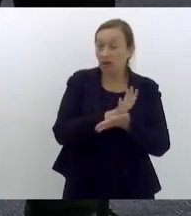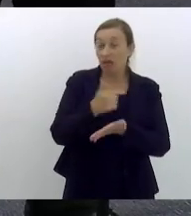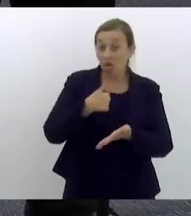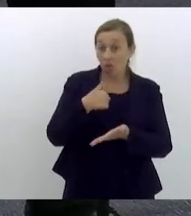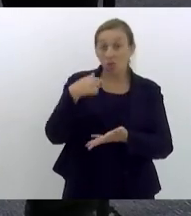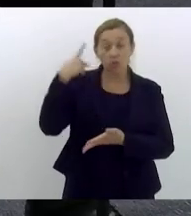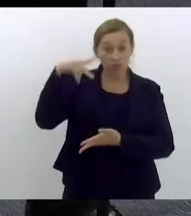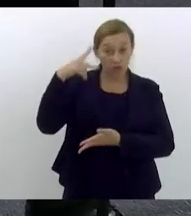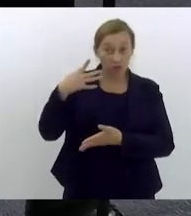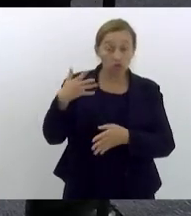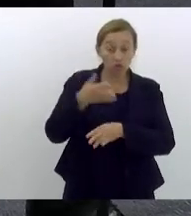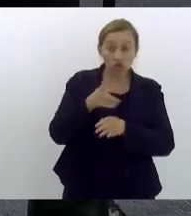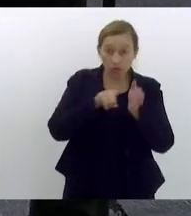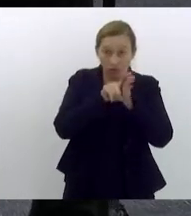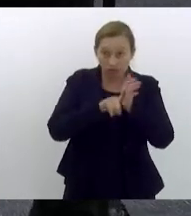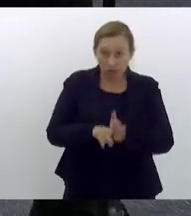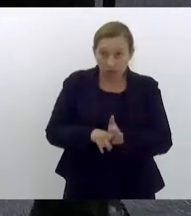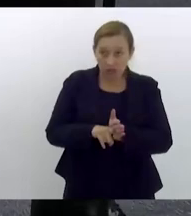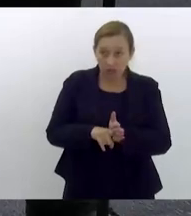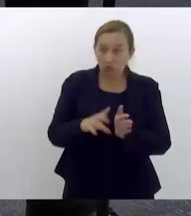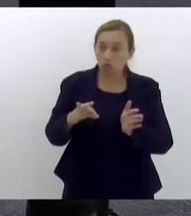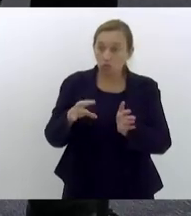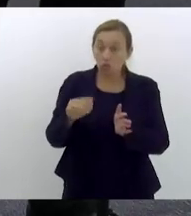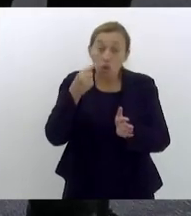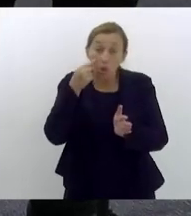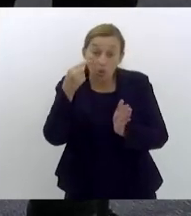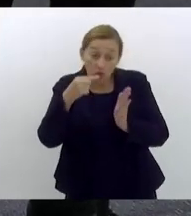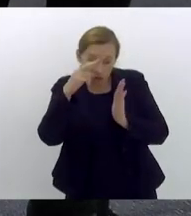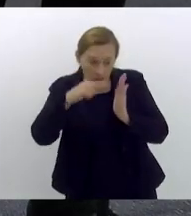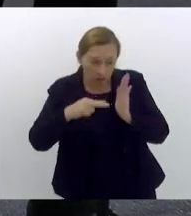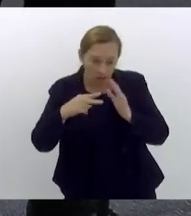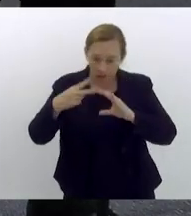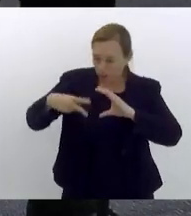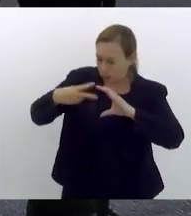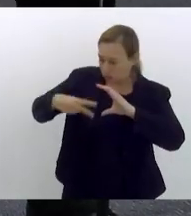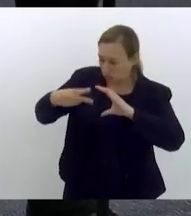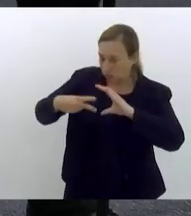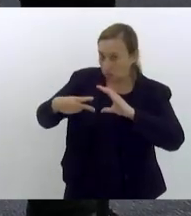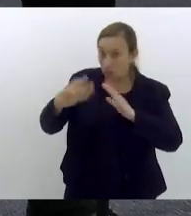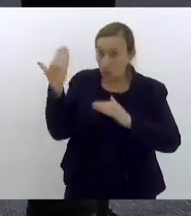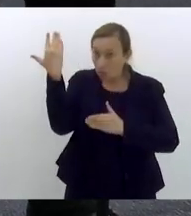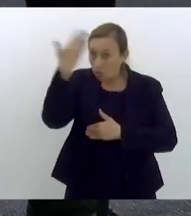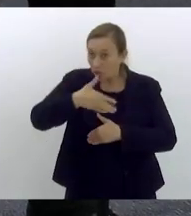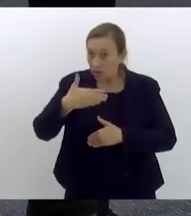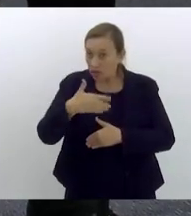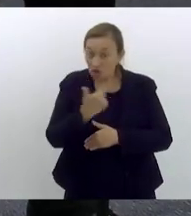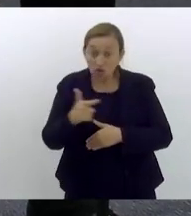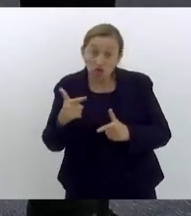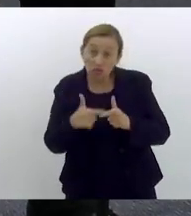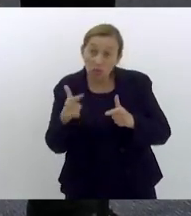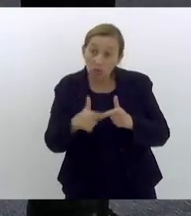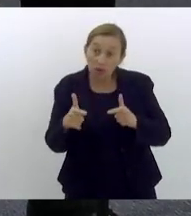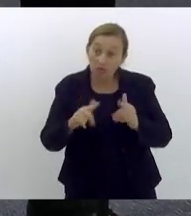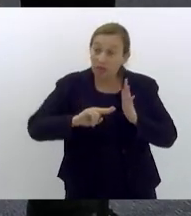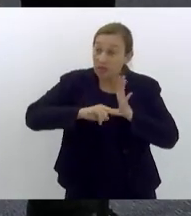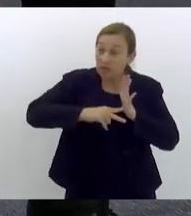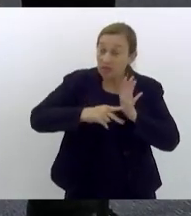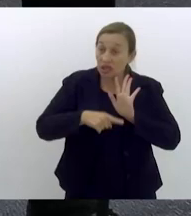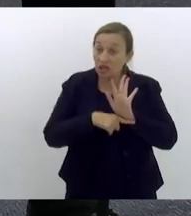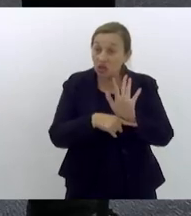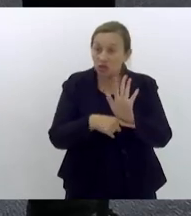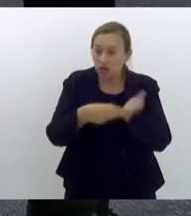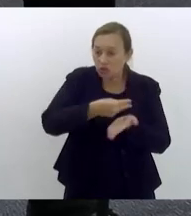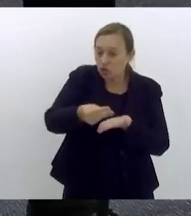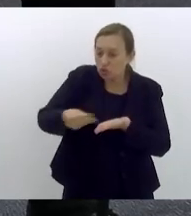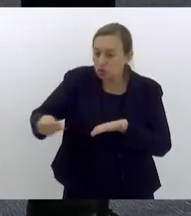que cheguei a fiscalizar esse processo ali na Câmara Municipal comprovando que não tinha problema nenhum sindicato ajudar na distribuição